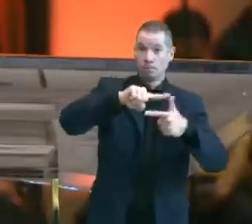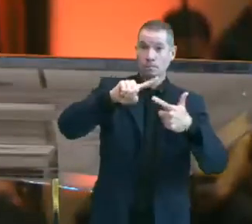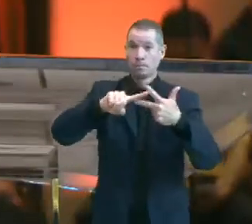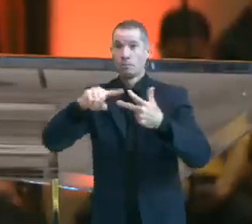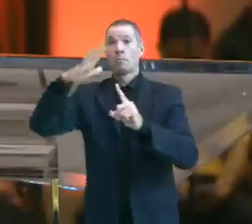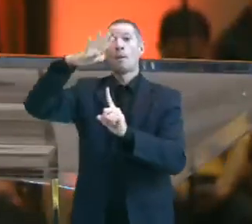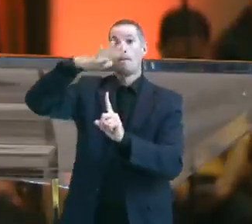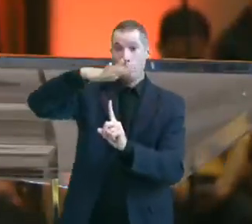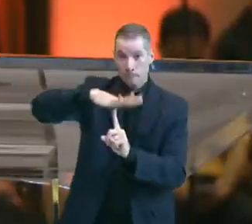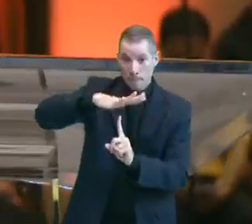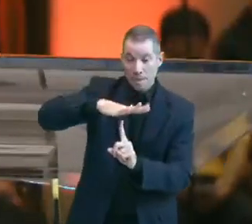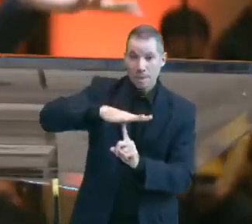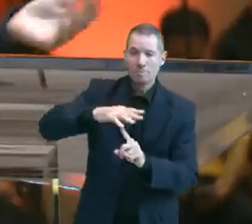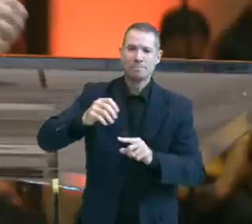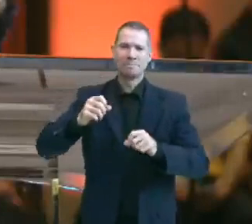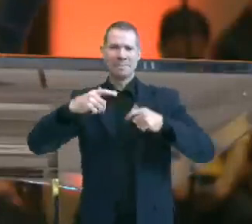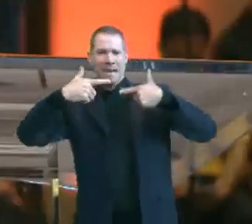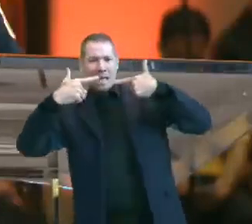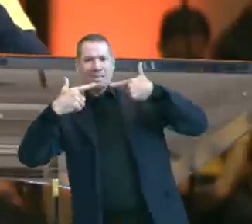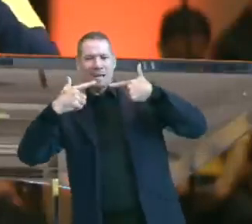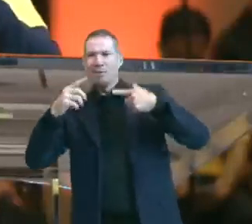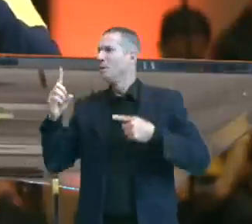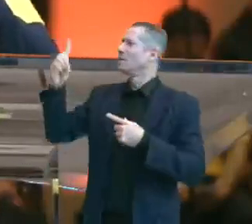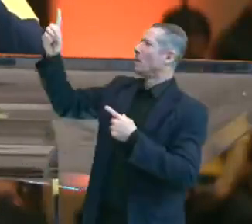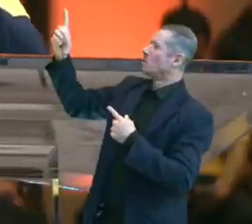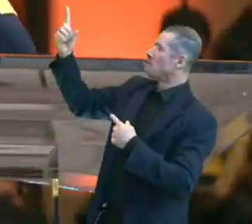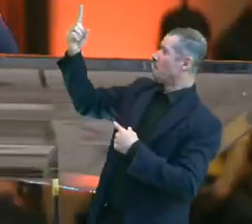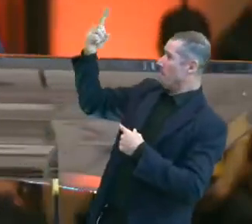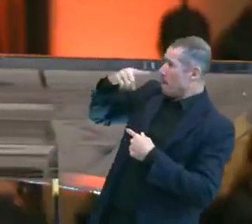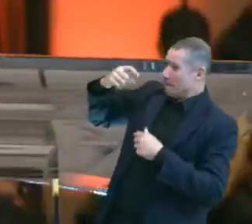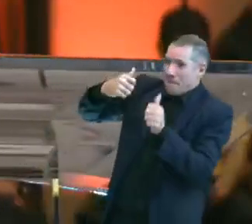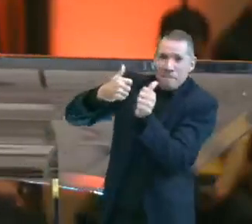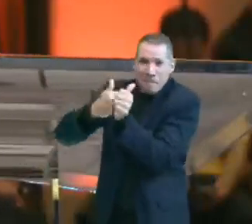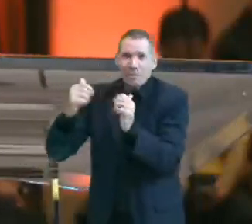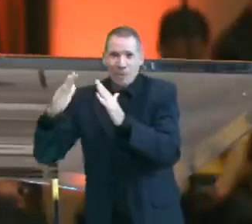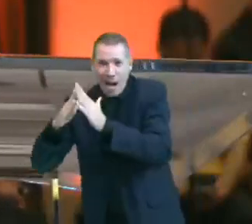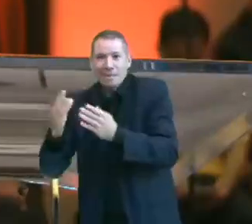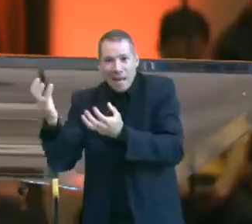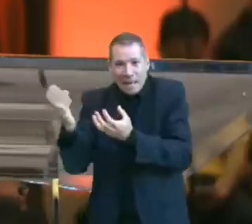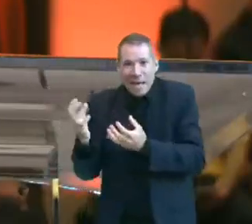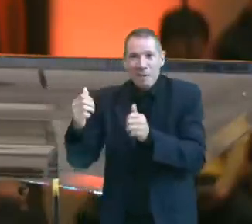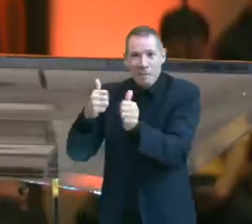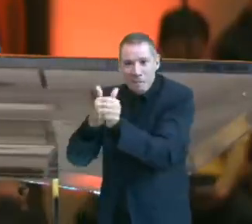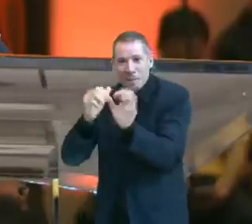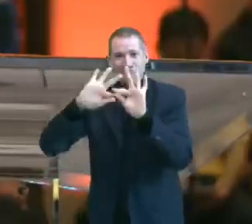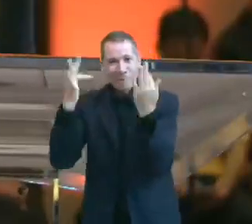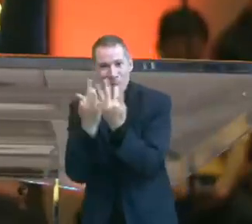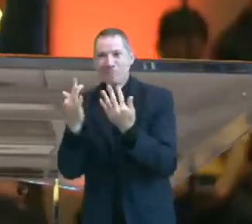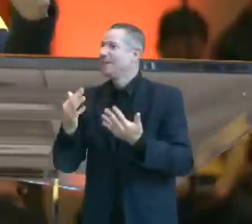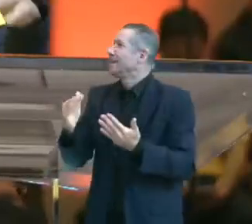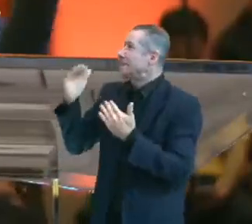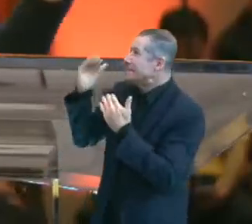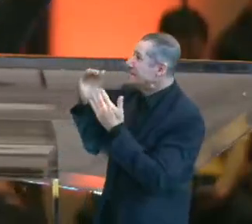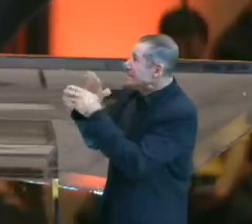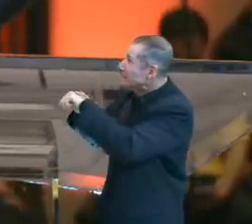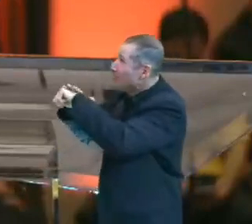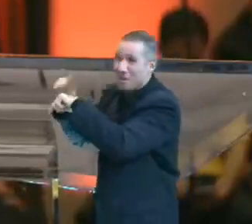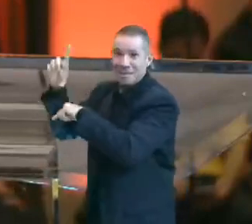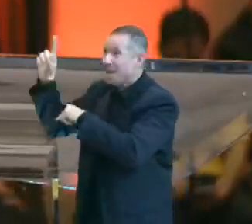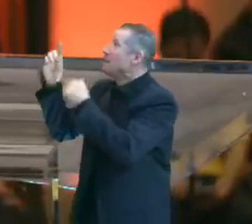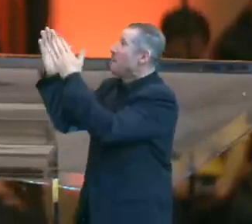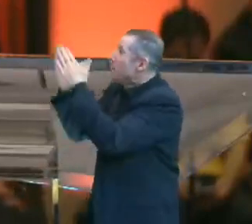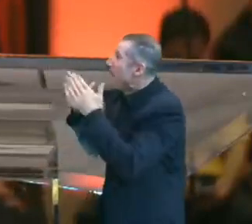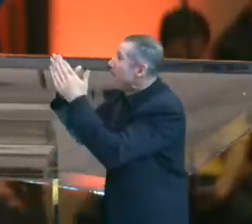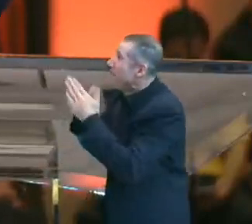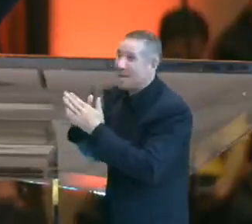aqui no Paraná. E o mais engraçado é que eu digo assim a Deus, ô Deus, me manda mais para perto de casa. Eu quero ficar próximo da minha família. E quanto mais eu mando, eu peço